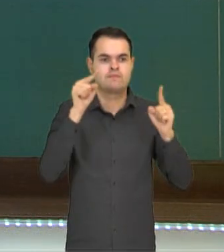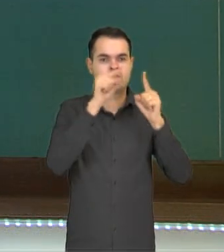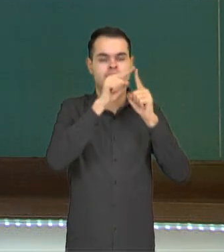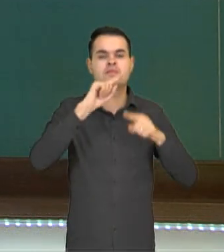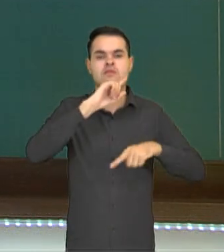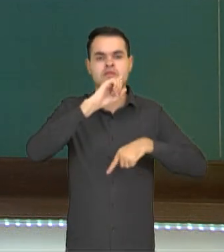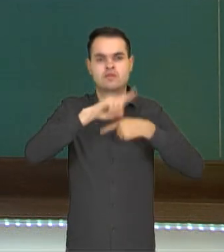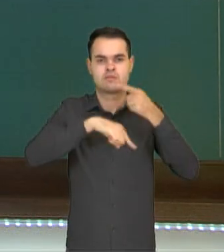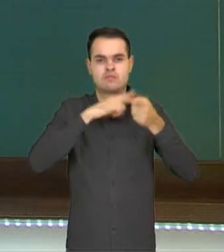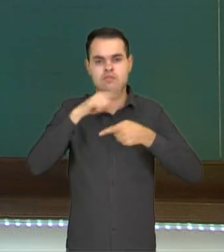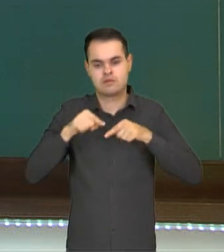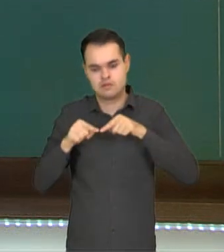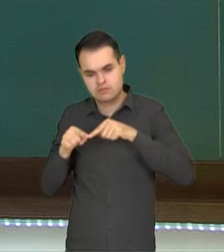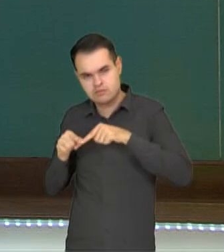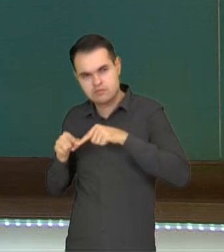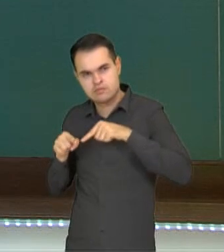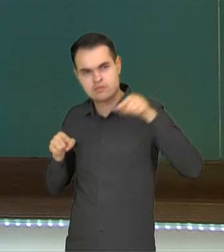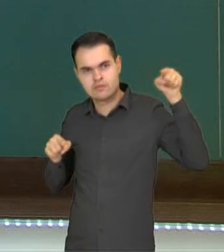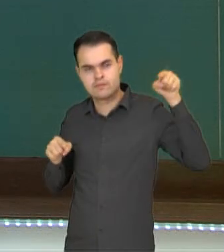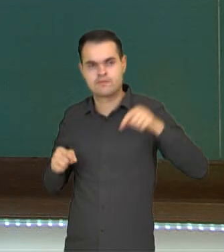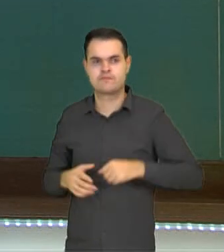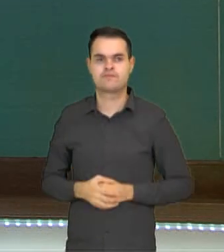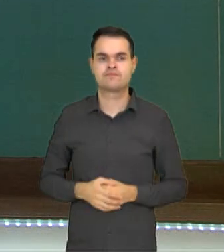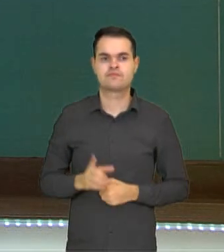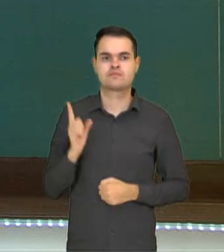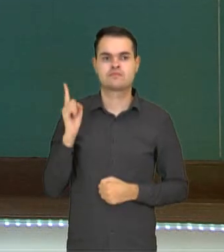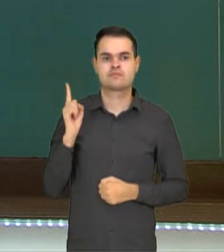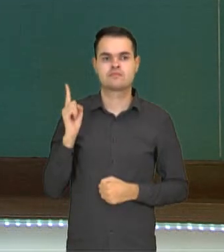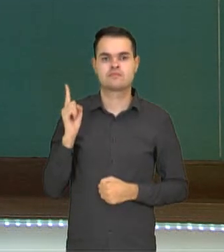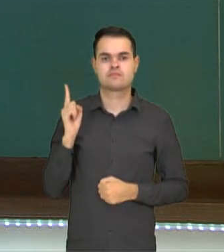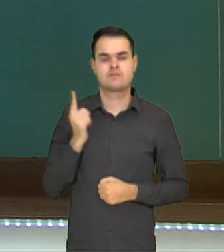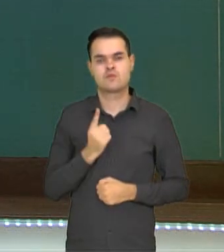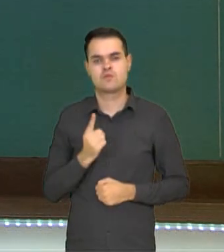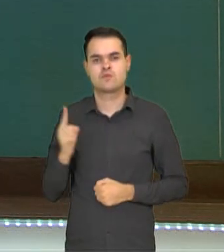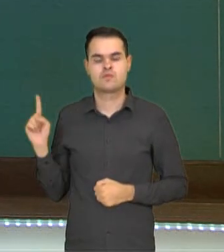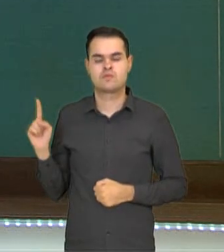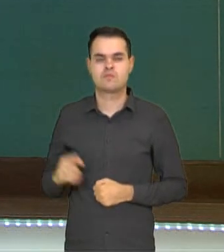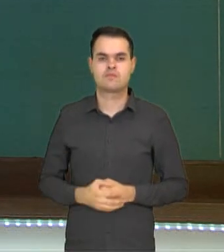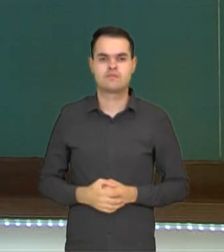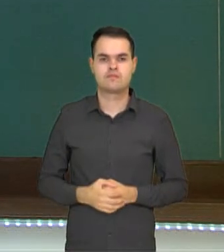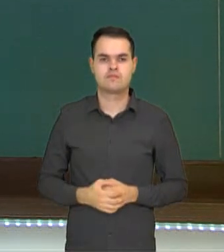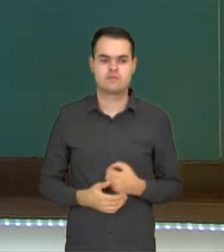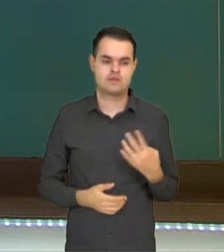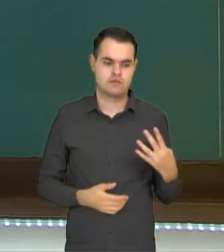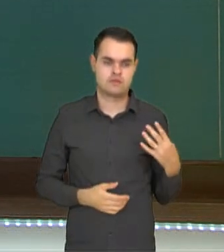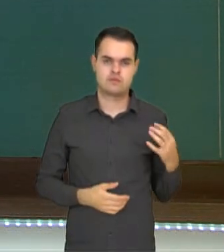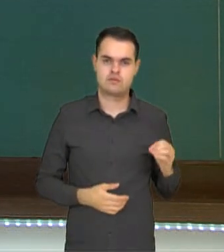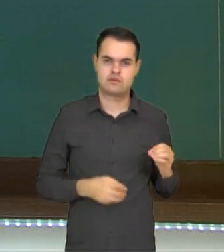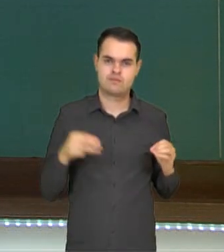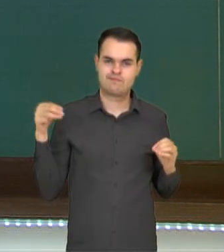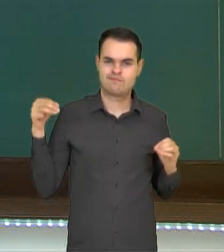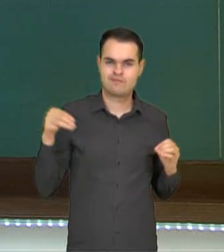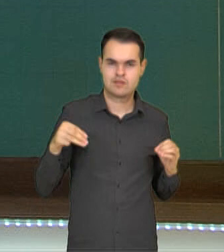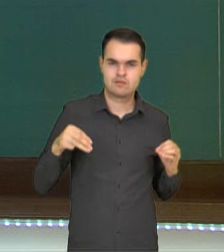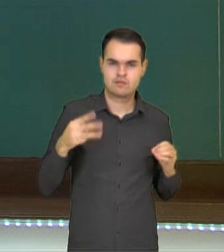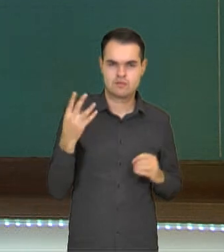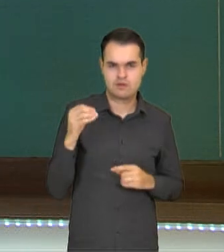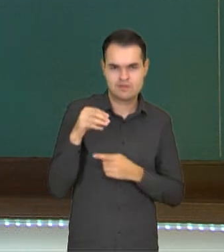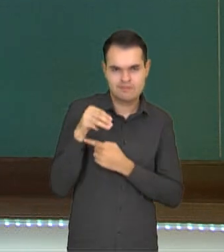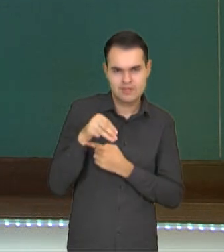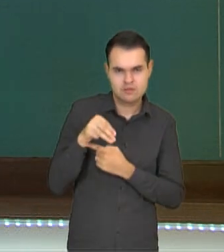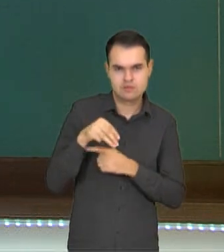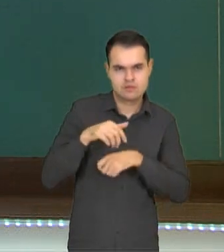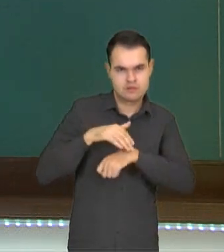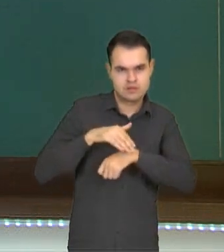como que ela ficou, tá bom? Aí, olha só, o último aqui, que é 40, né, 40 minutos, né, de ligações,